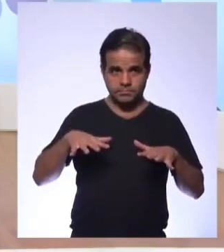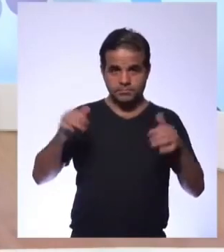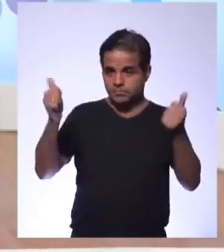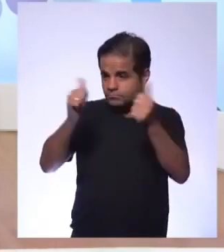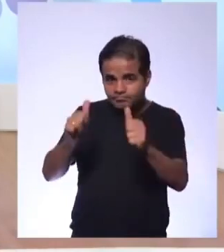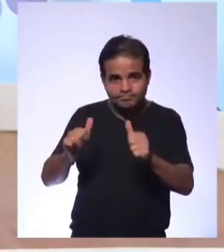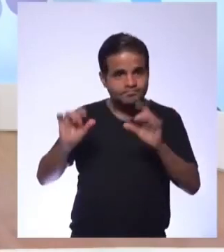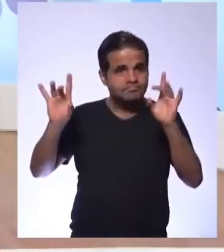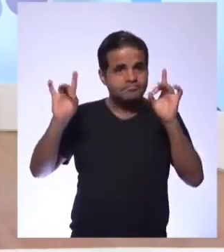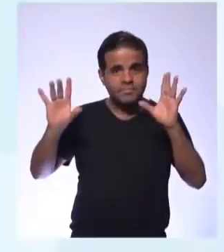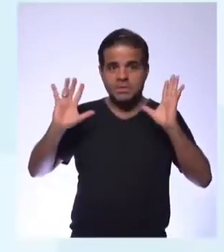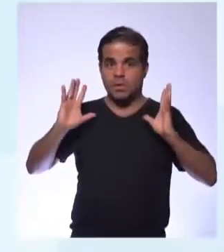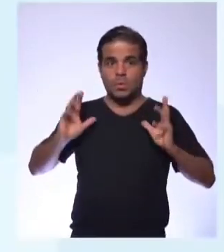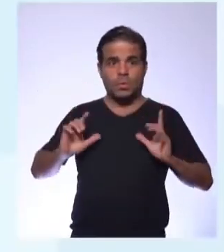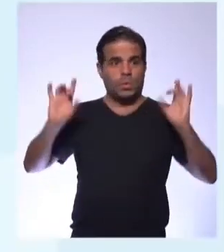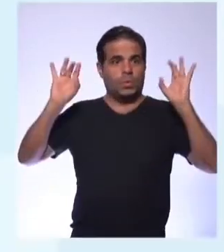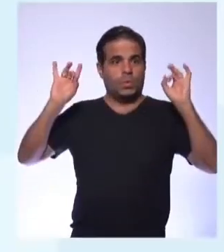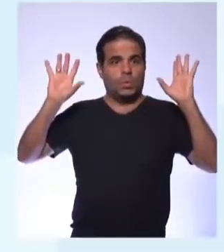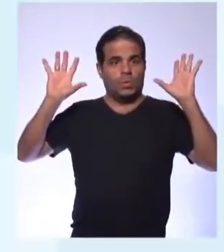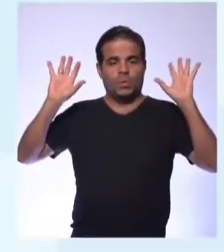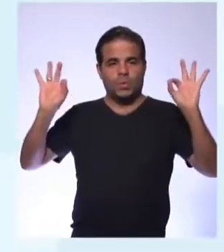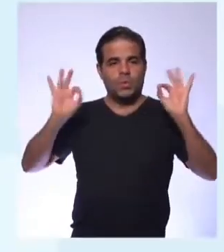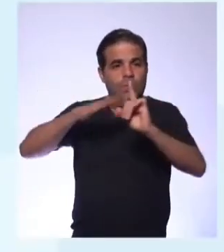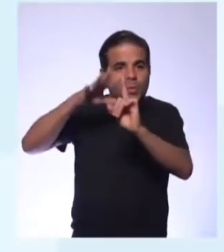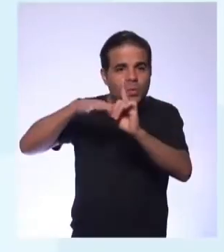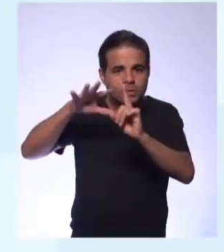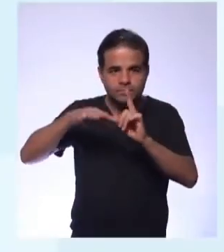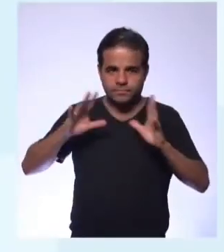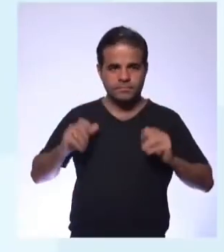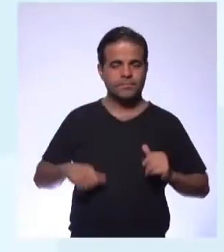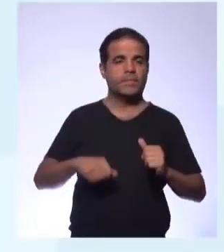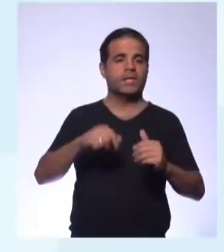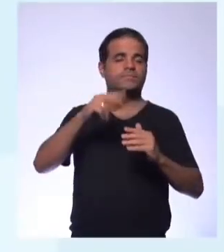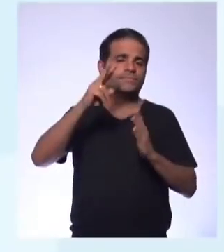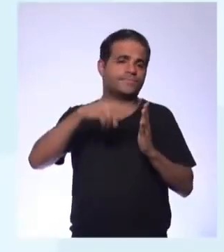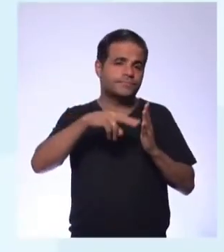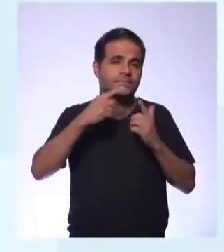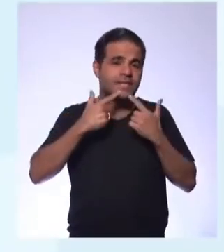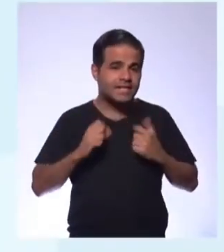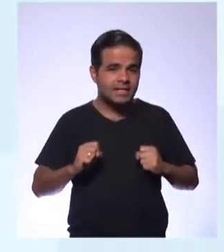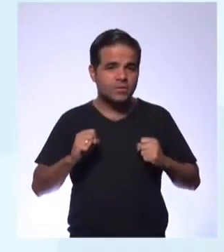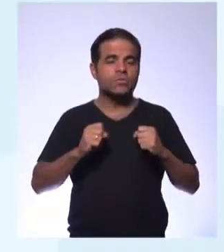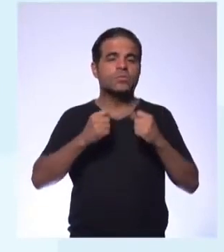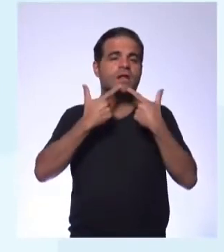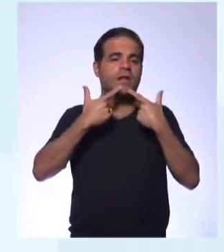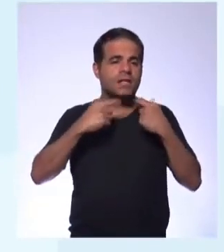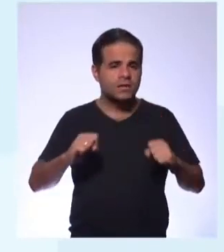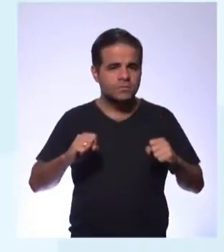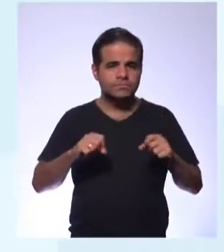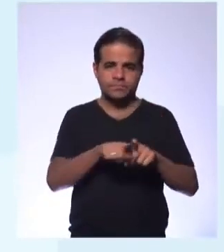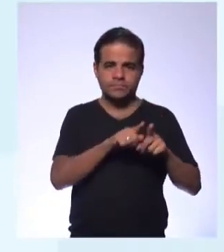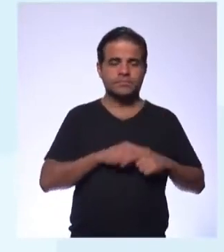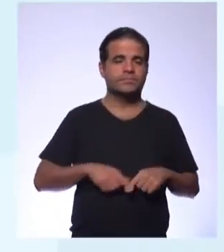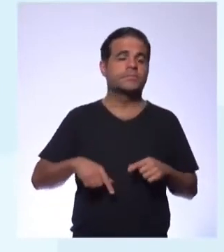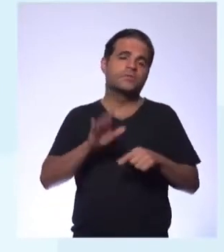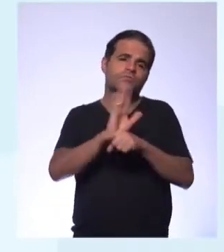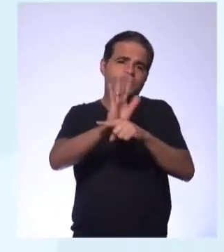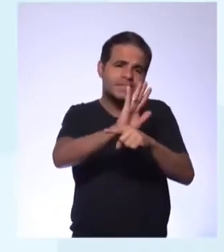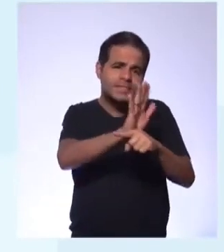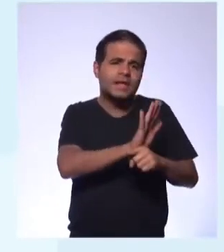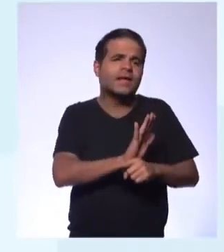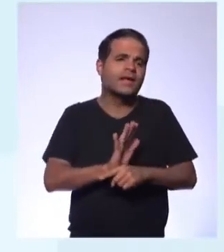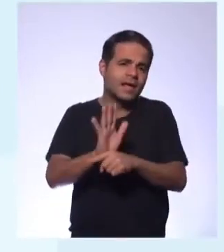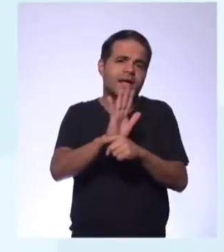palco, né? O teatro, verdade. A literatura, né? Que eu não preciso nem falar. E o cinema, cara.